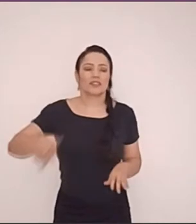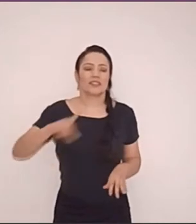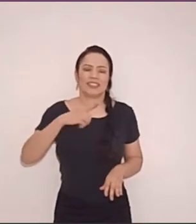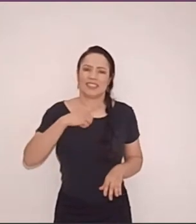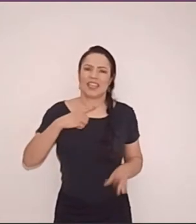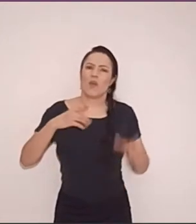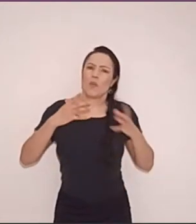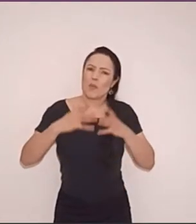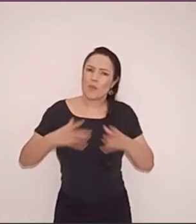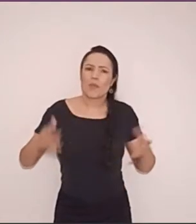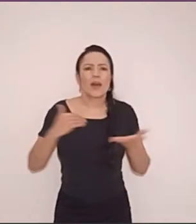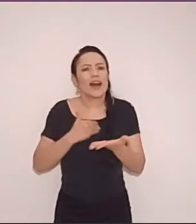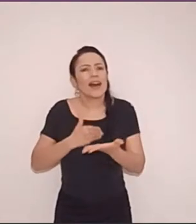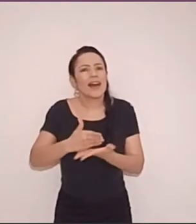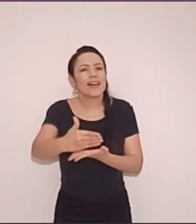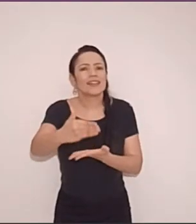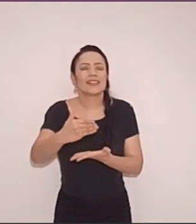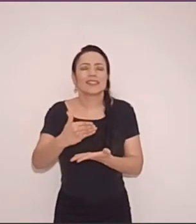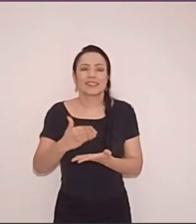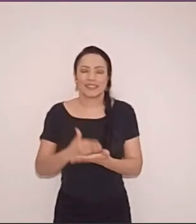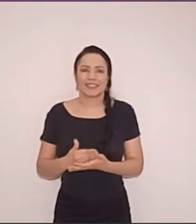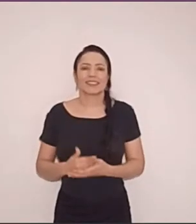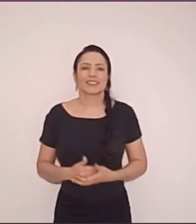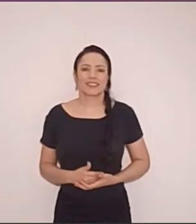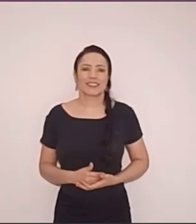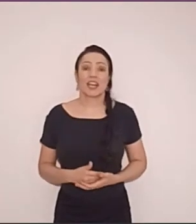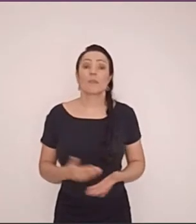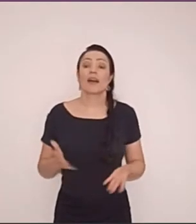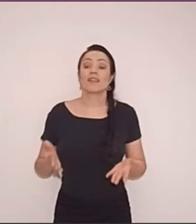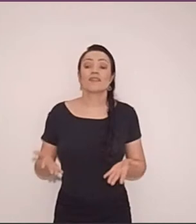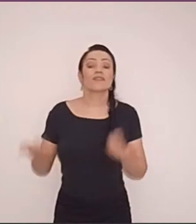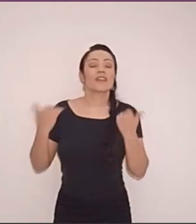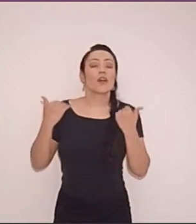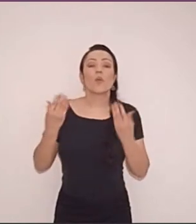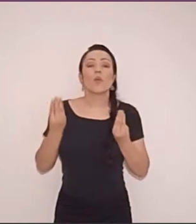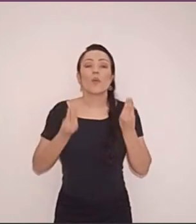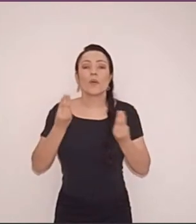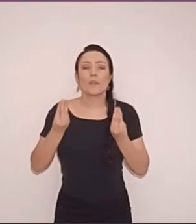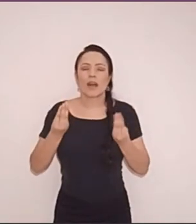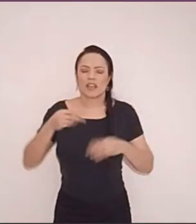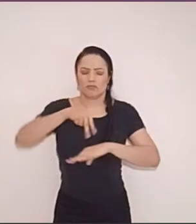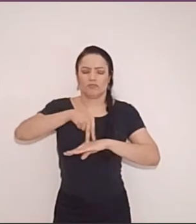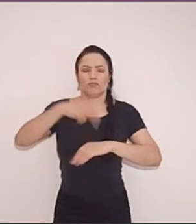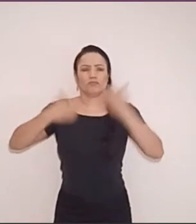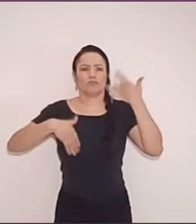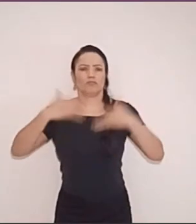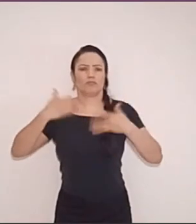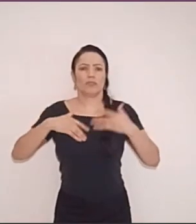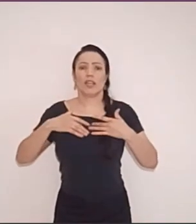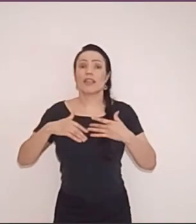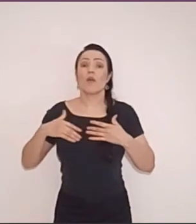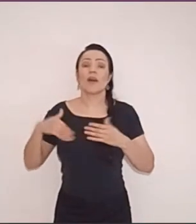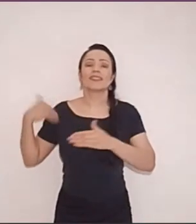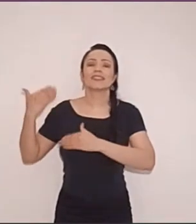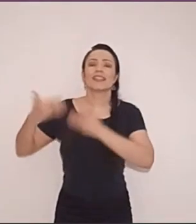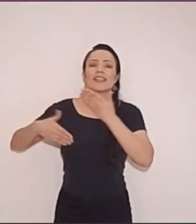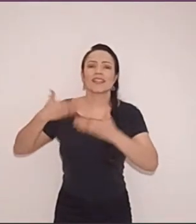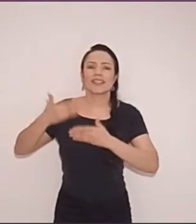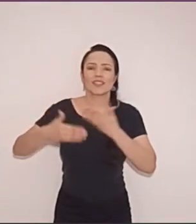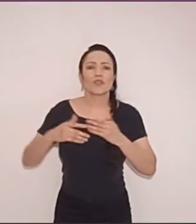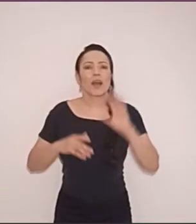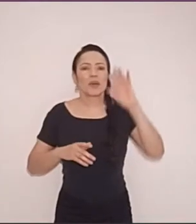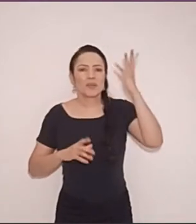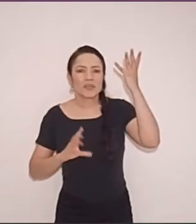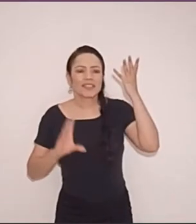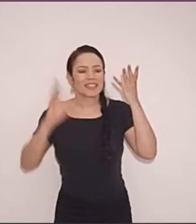grande Começo E aí esse grande começo vem não a partir do discurso Mas a partir da narrativa da preta